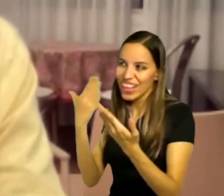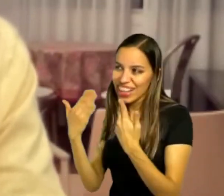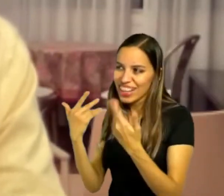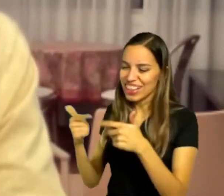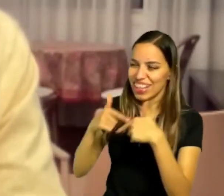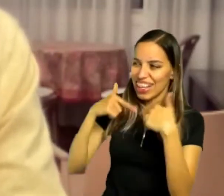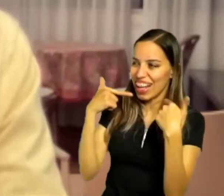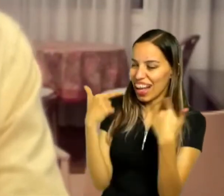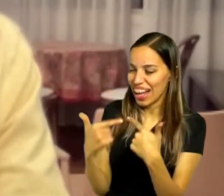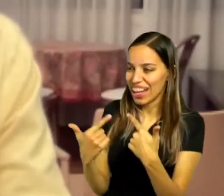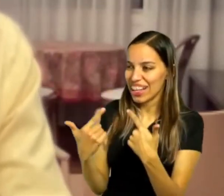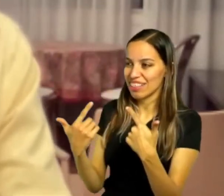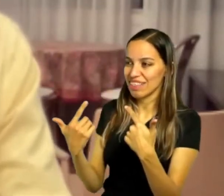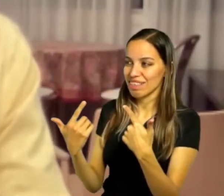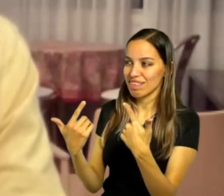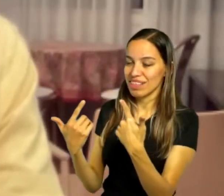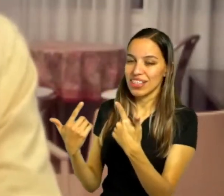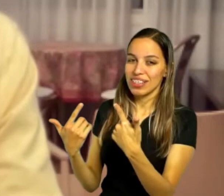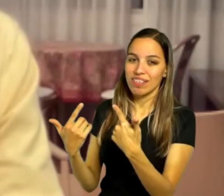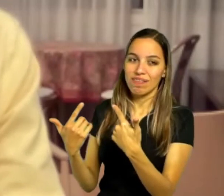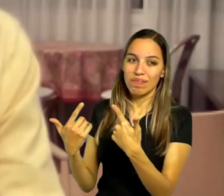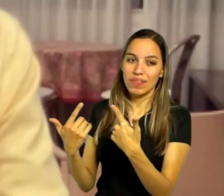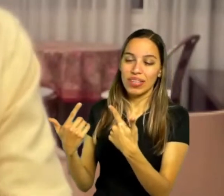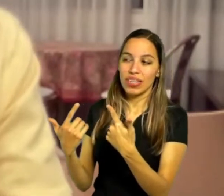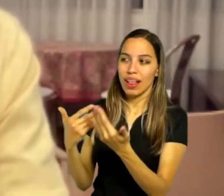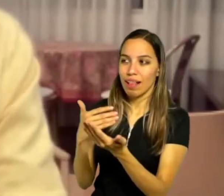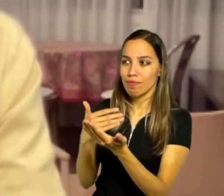Afonso, talvez de um jeito duro.